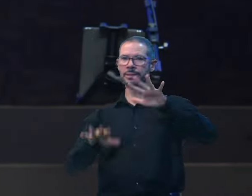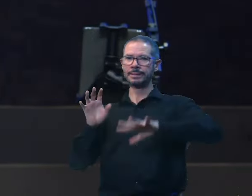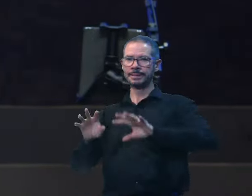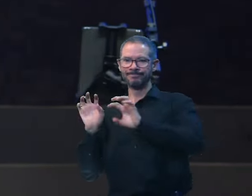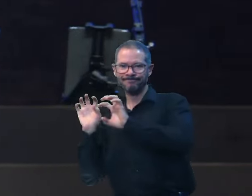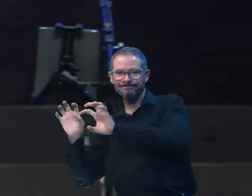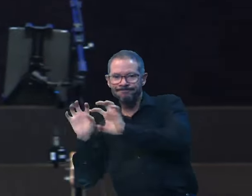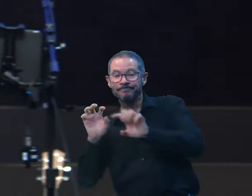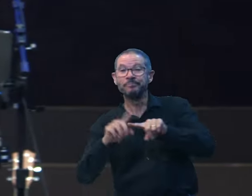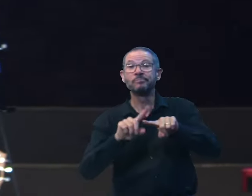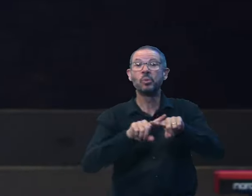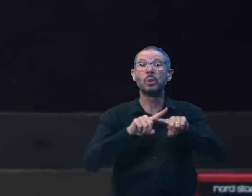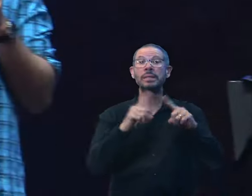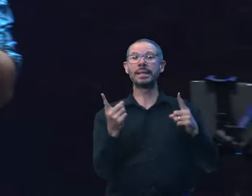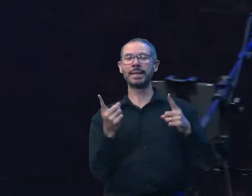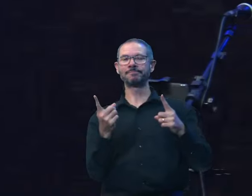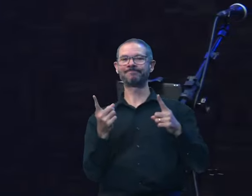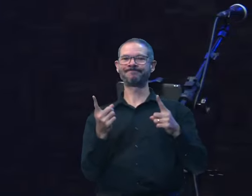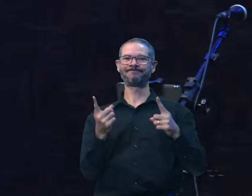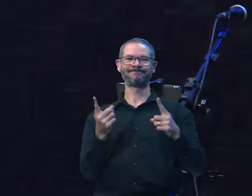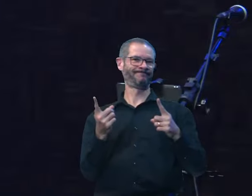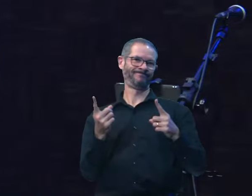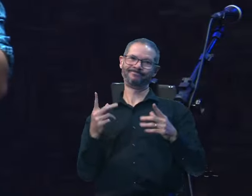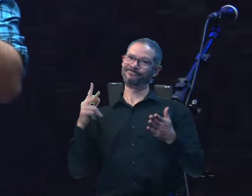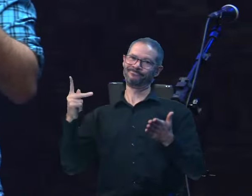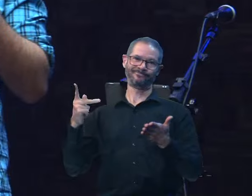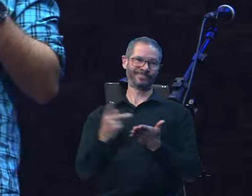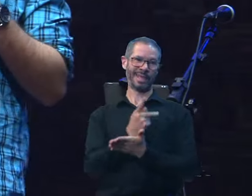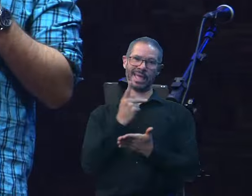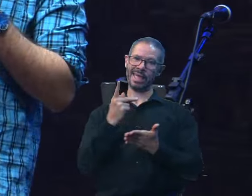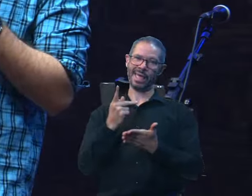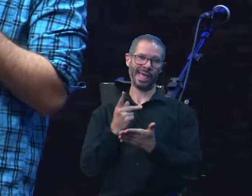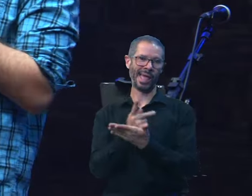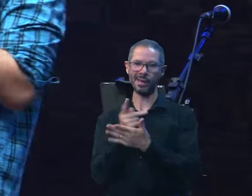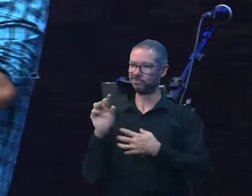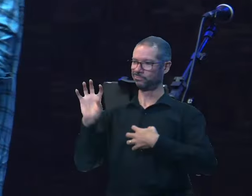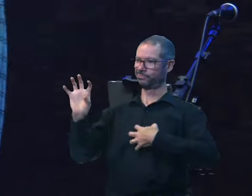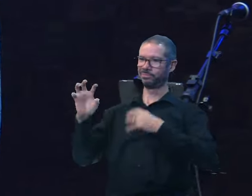ferimos porque nós negligenciamos os sentimentos dos outros.